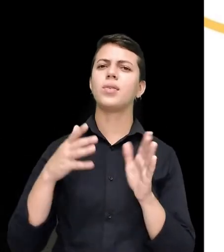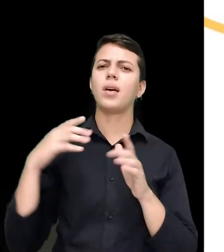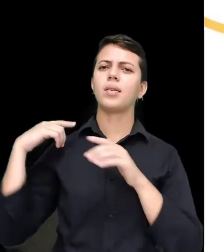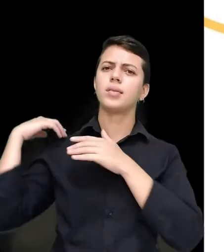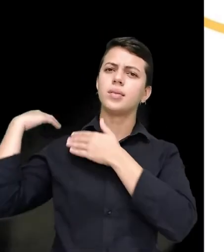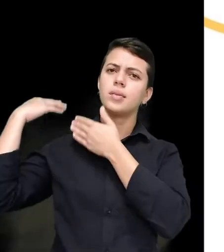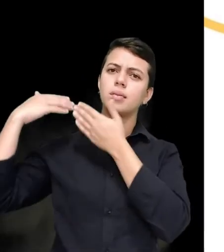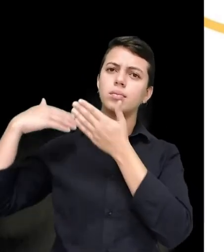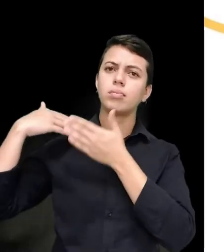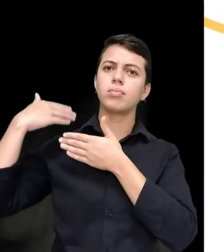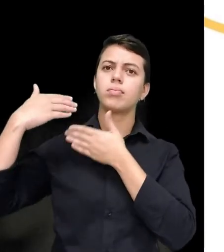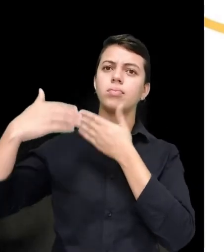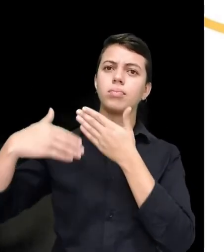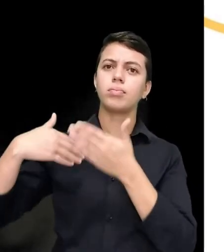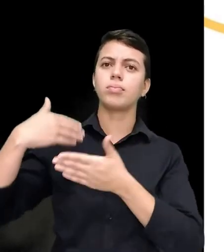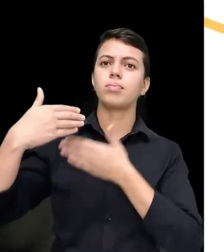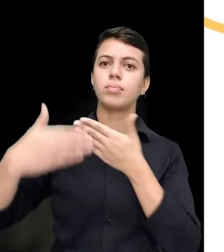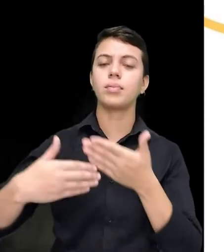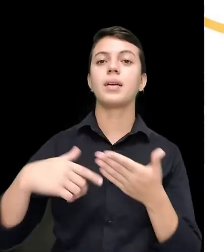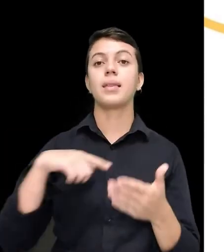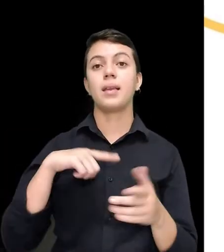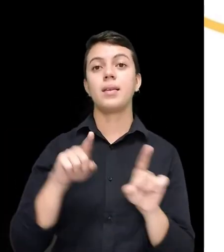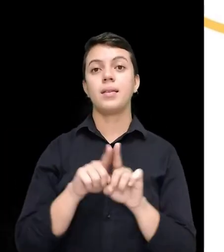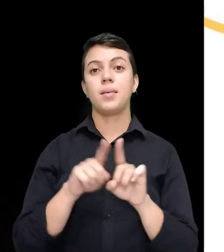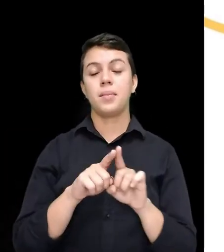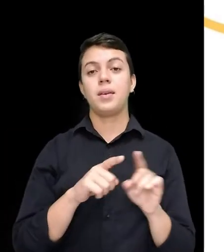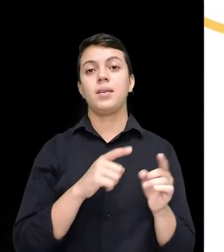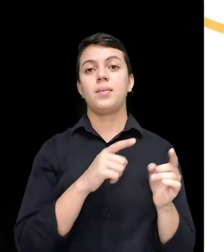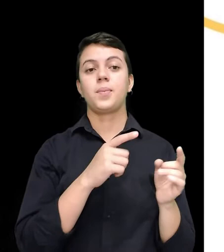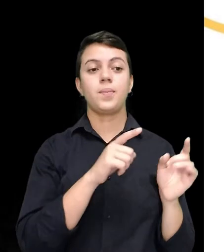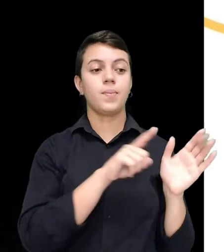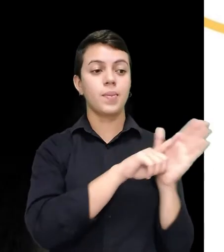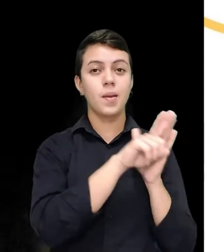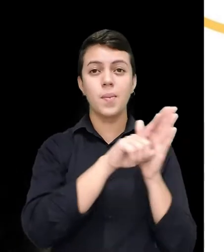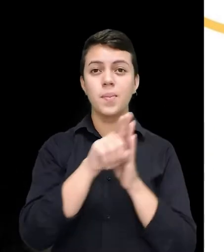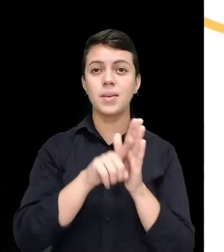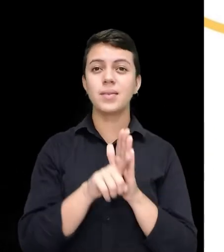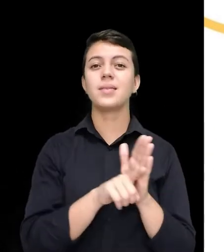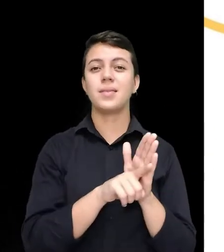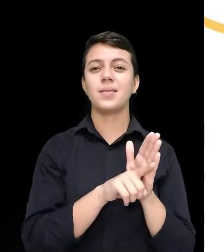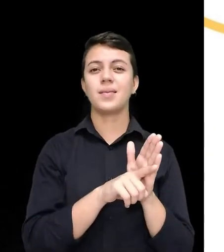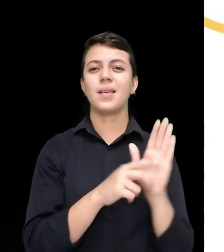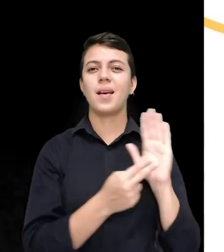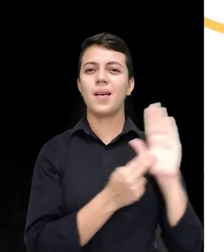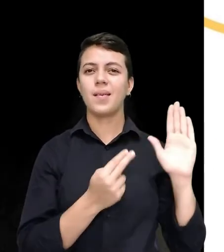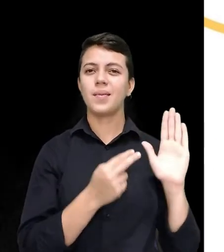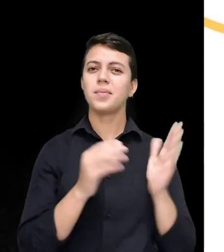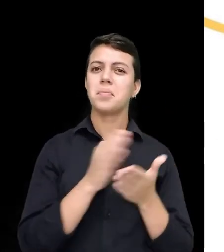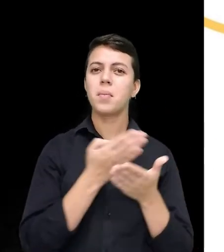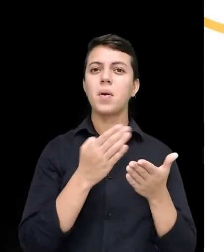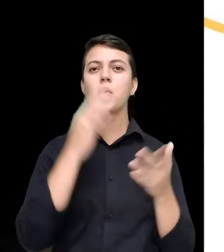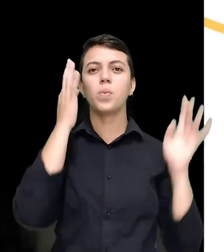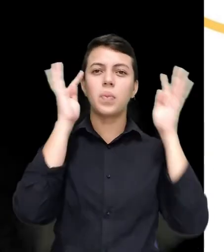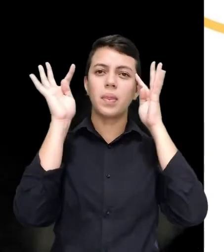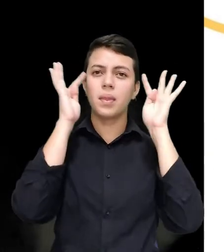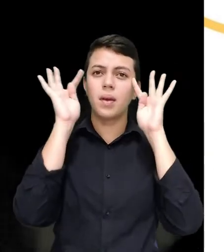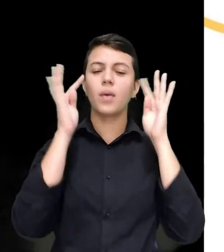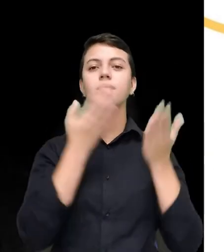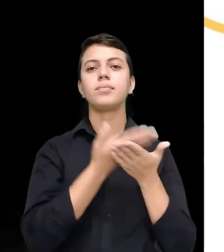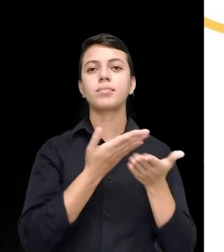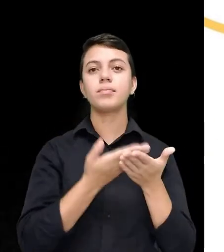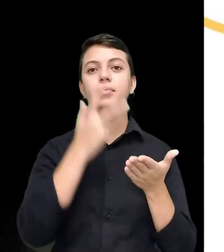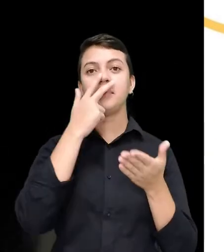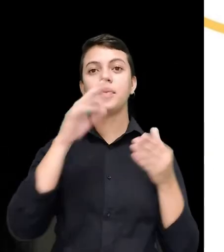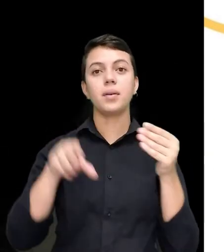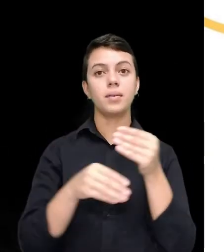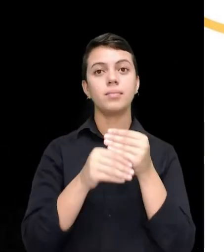tempo histórico, a partir de estudos de alguns teóricos que trazem contribuições